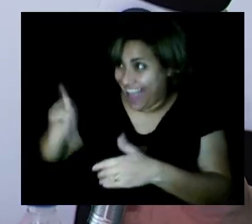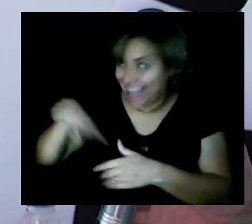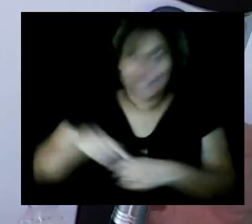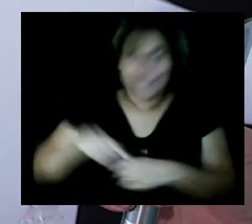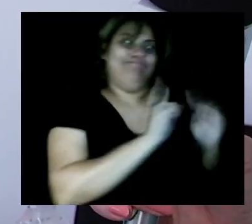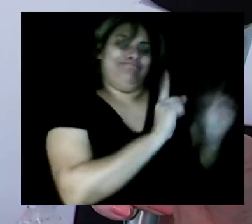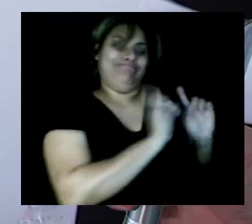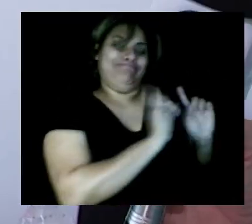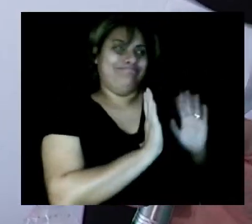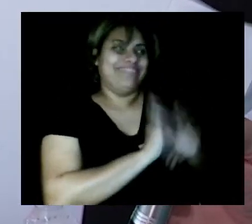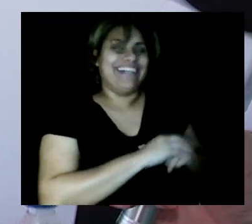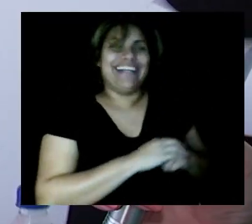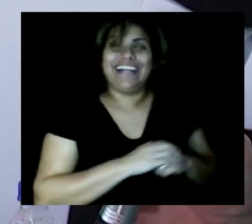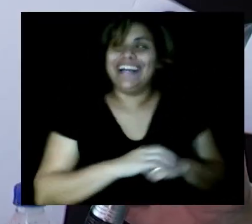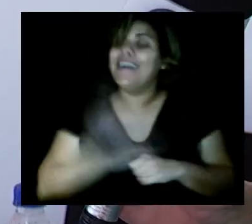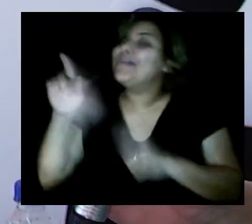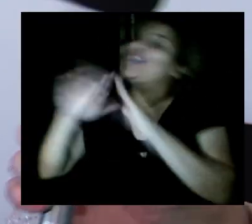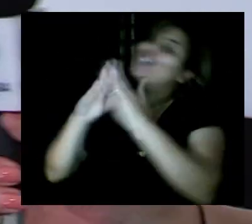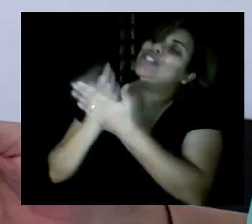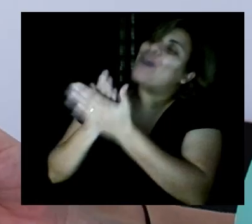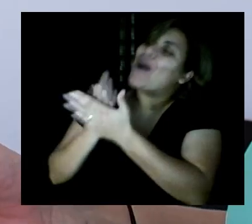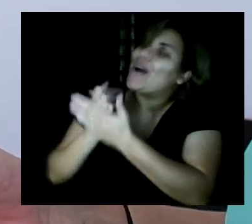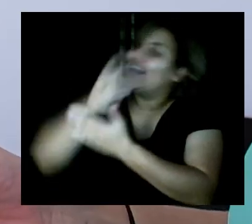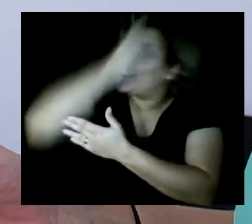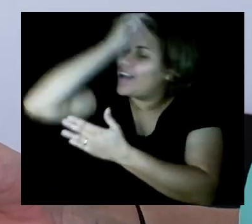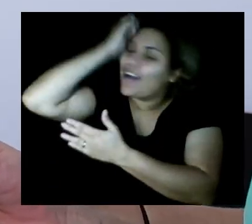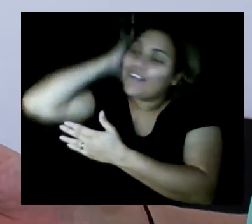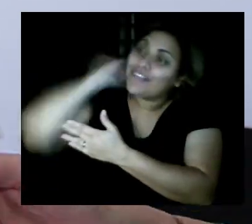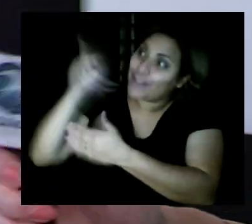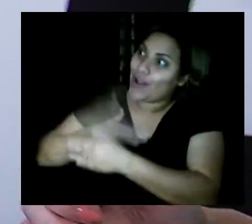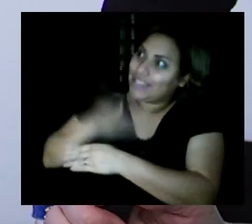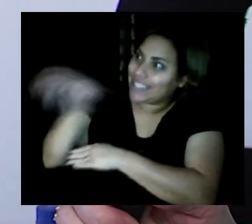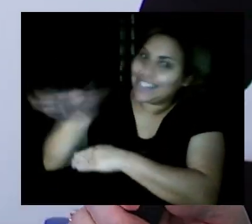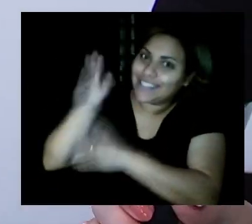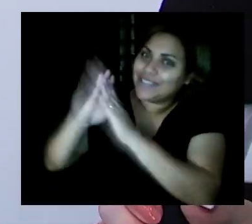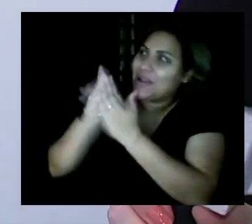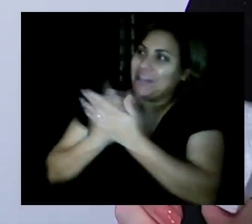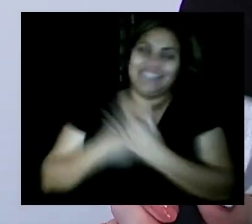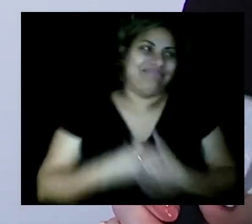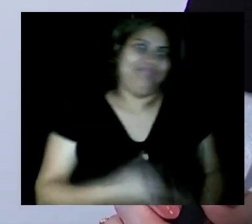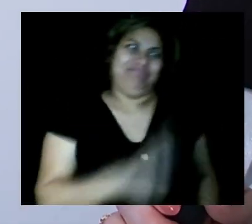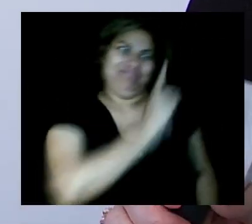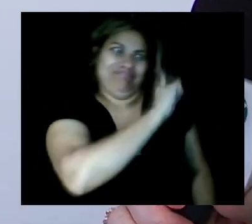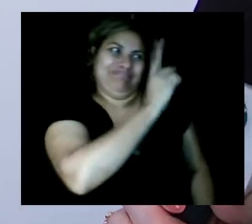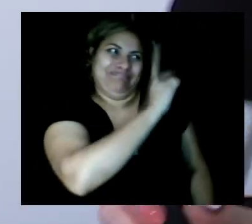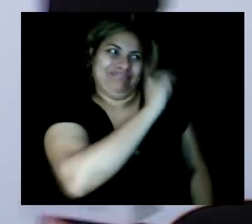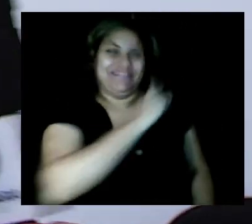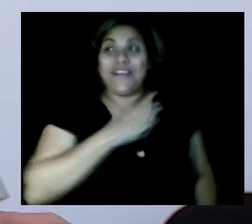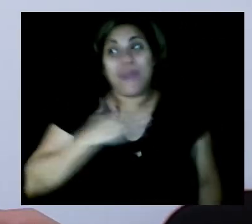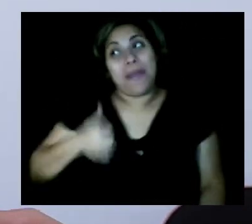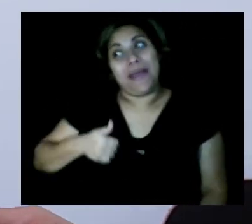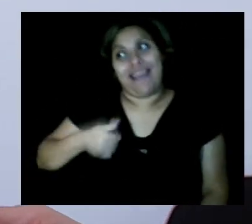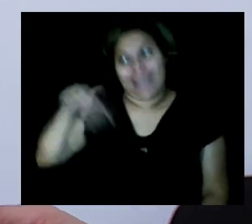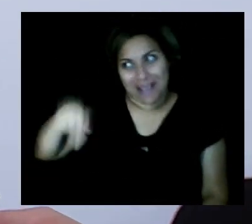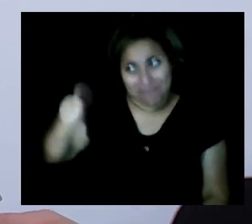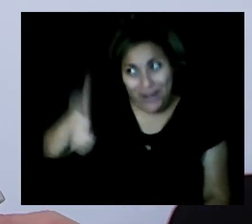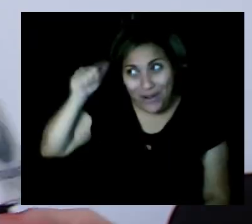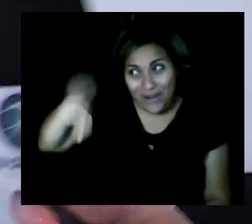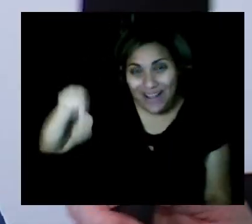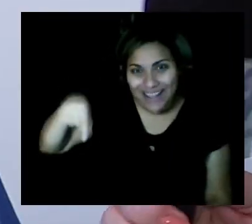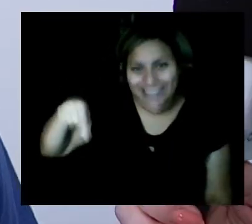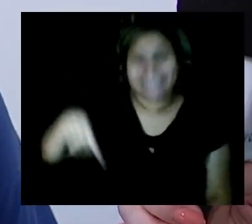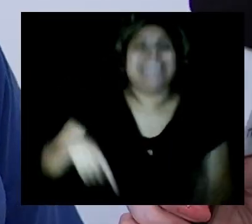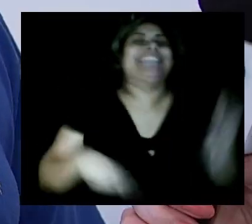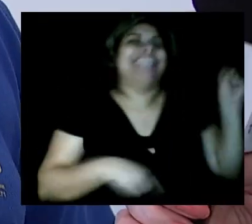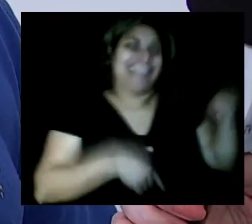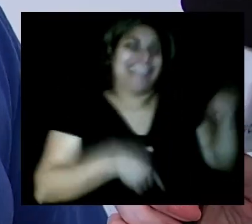E na escola, você gosta de ir na escola também? Não. Gosta mais de vir pra cá, né? Aqui é mais legal? Sim. E